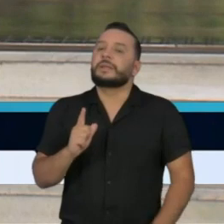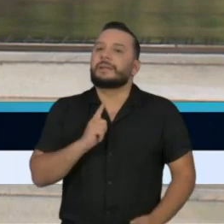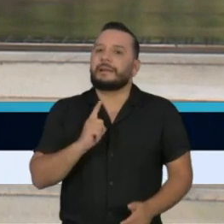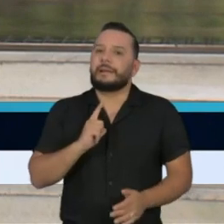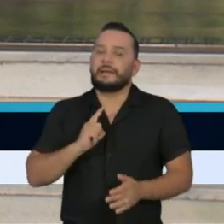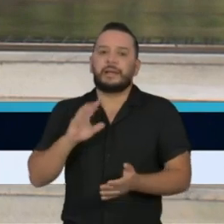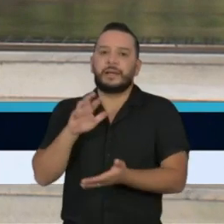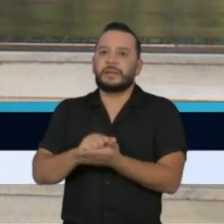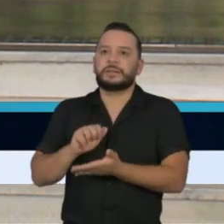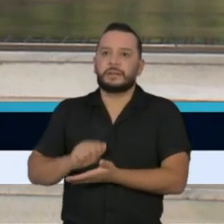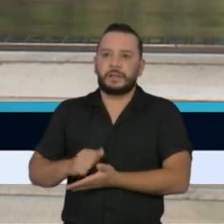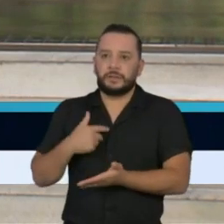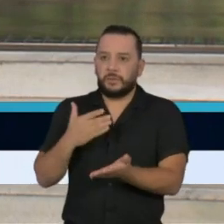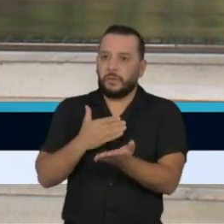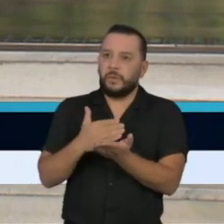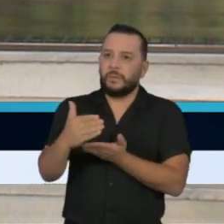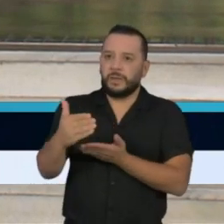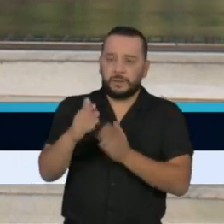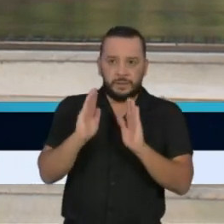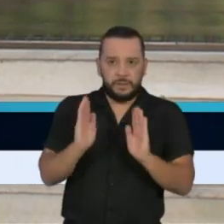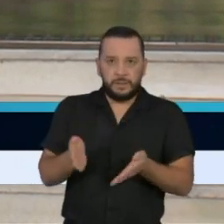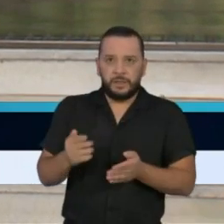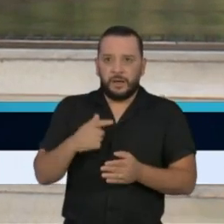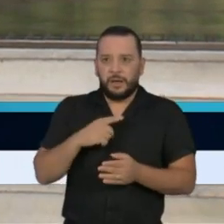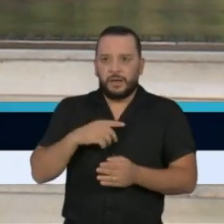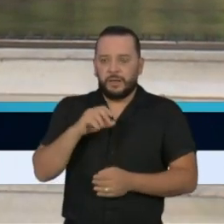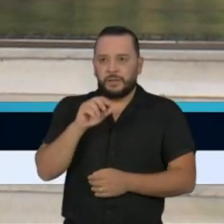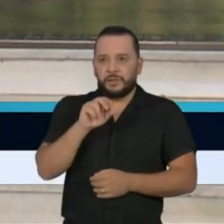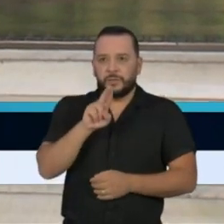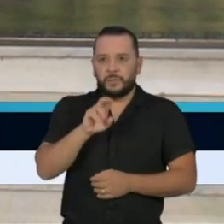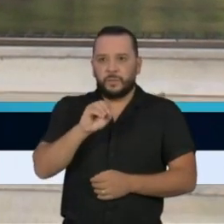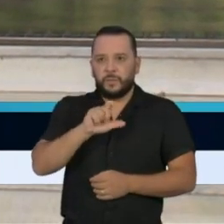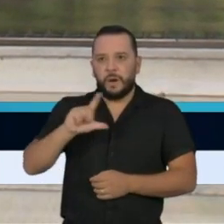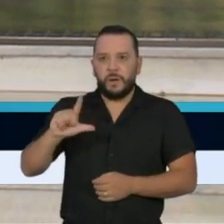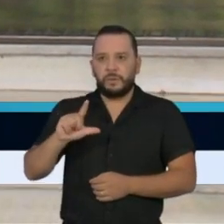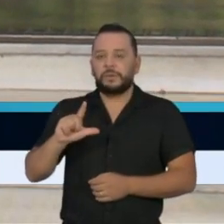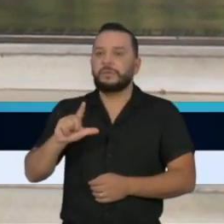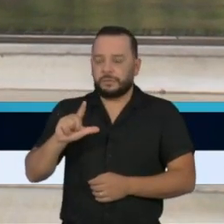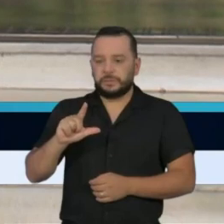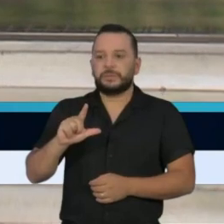inscritos aqui. Vamos começar com o UOL, com o